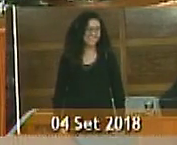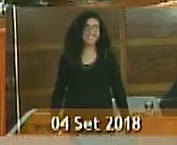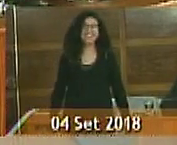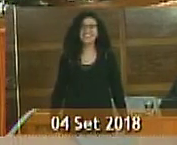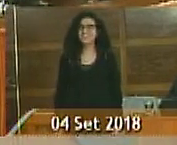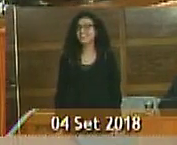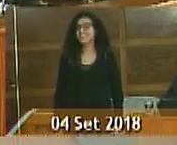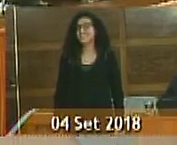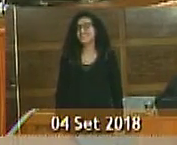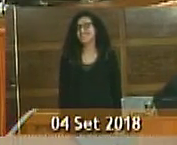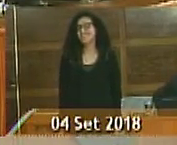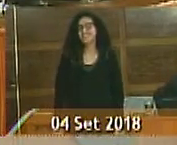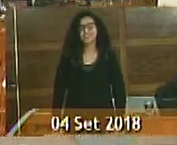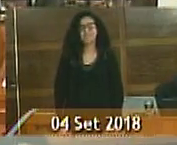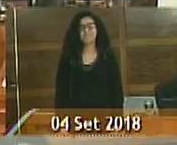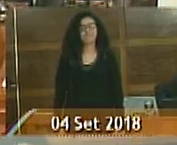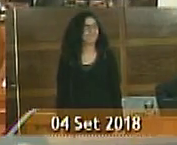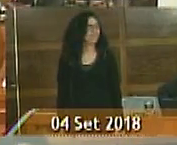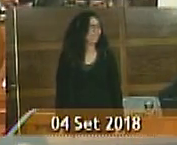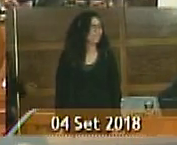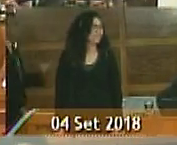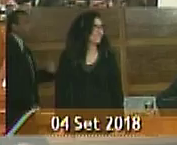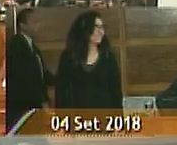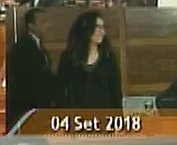É para evitar. Colocar em